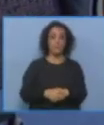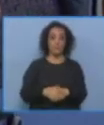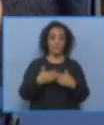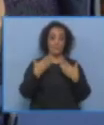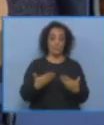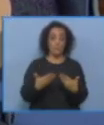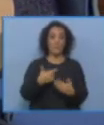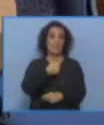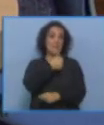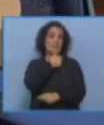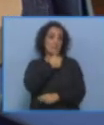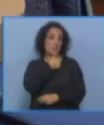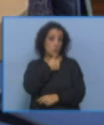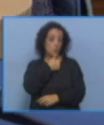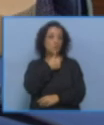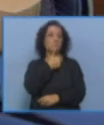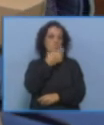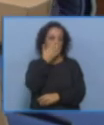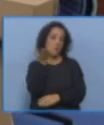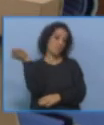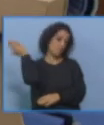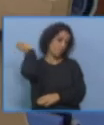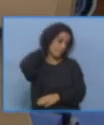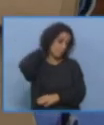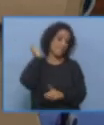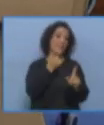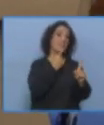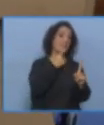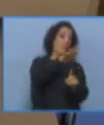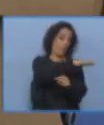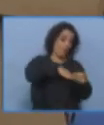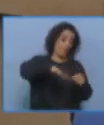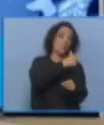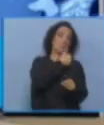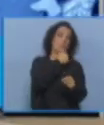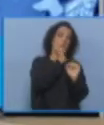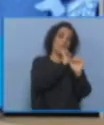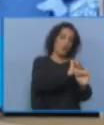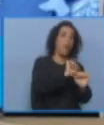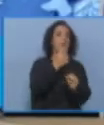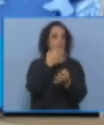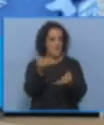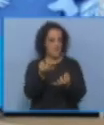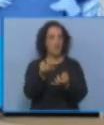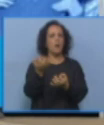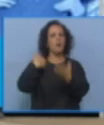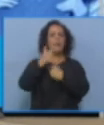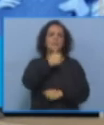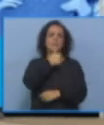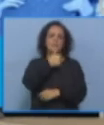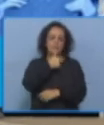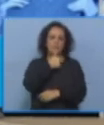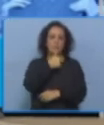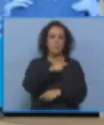decisão que aparentemente cabe aos ingleses tomar. É verdade que quando se decidiu a questão